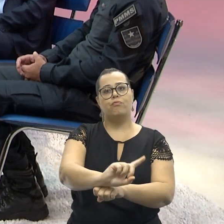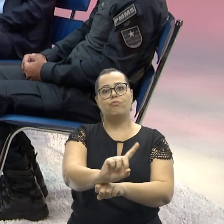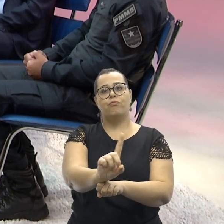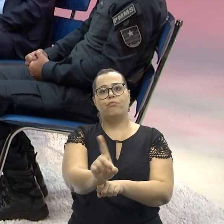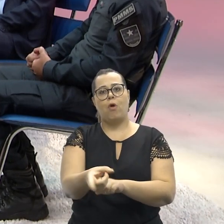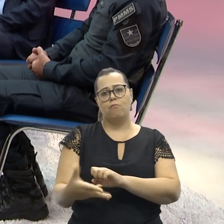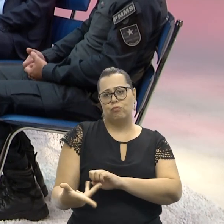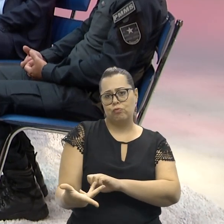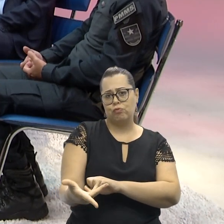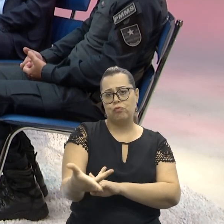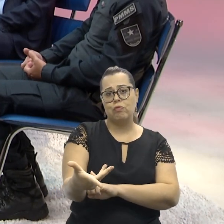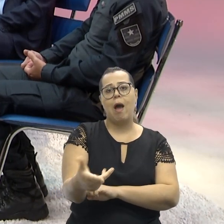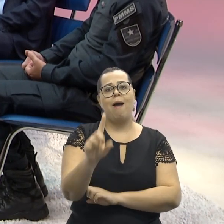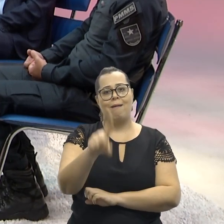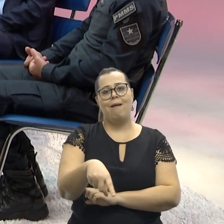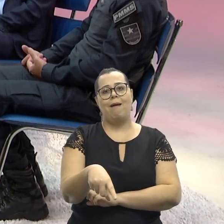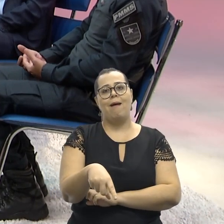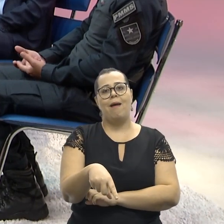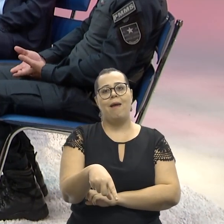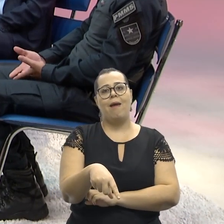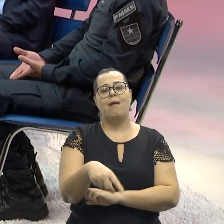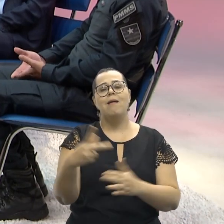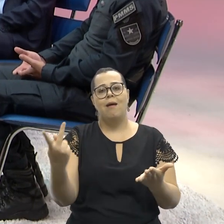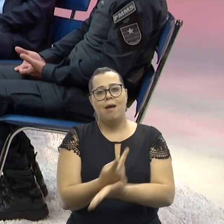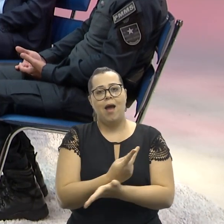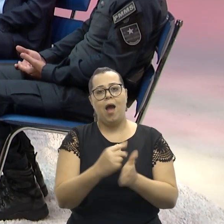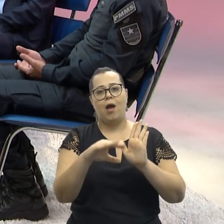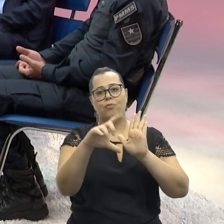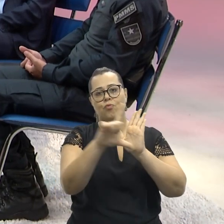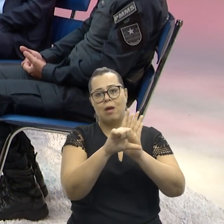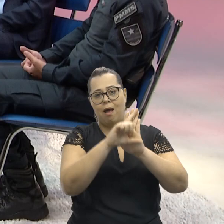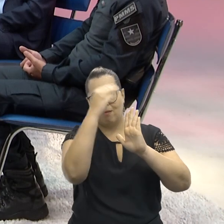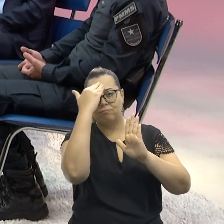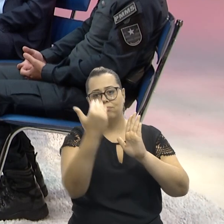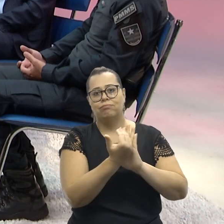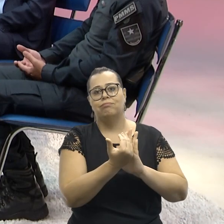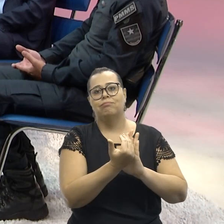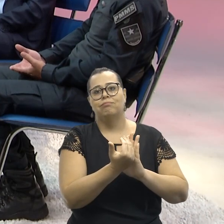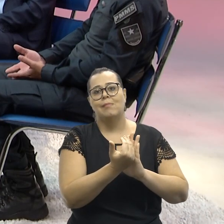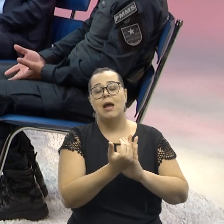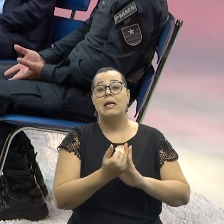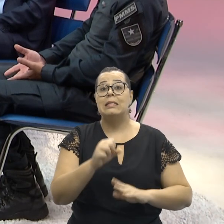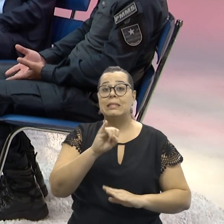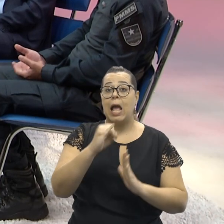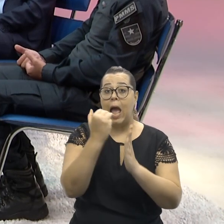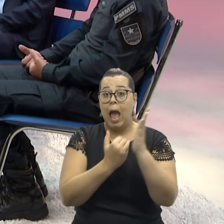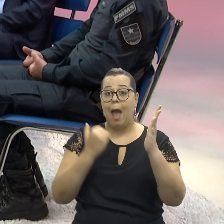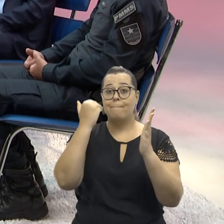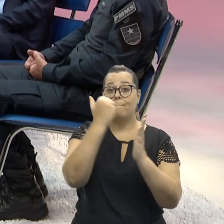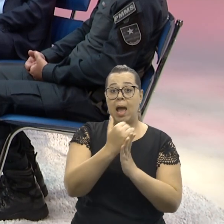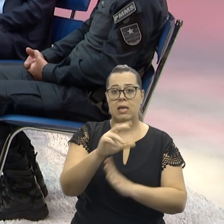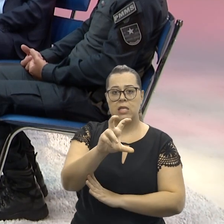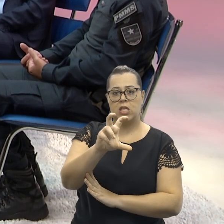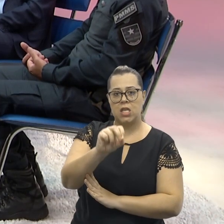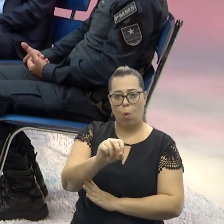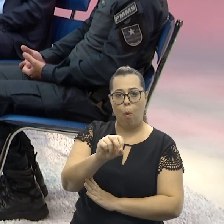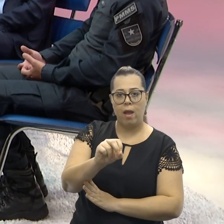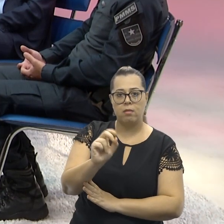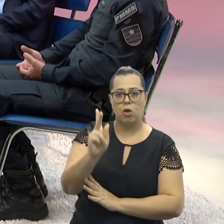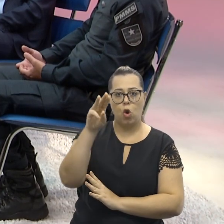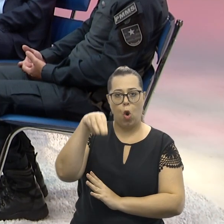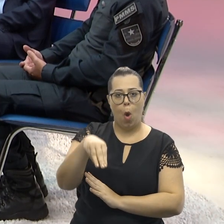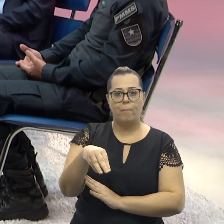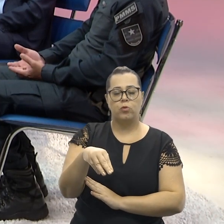de trânsito. Então se as pessoas se deslocarem mais uma velocidade equivalente à via, a gente vai